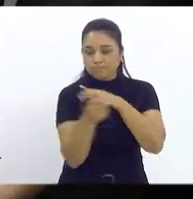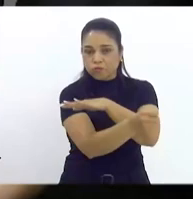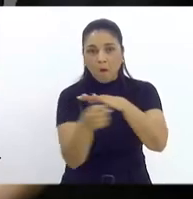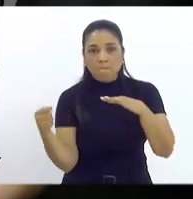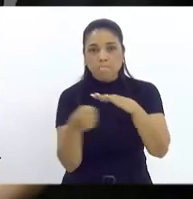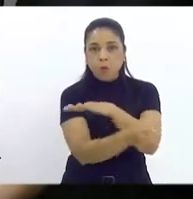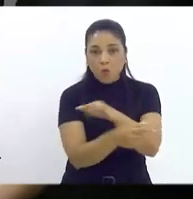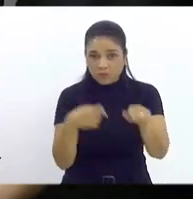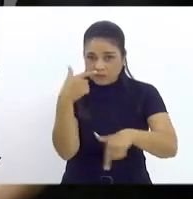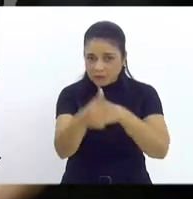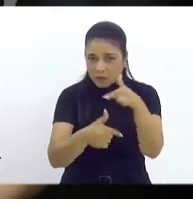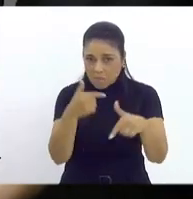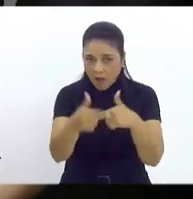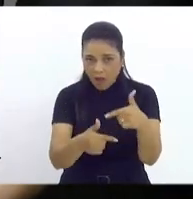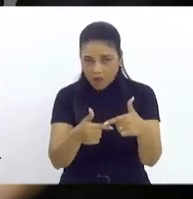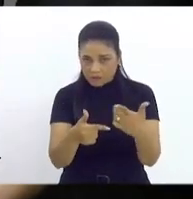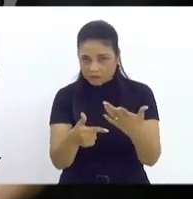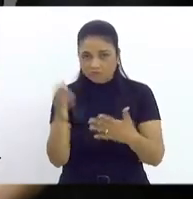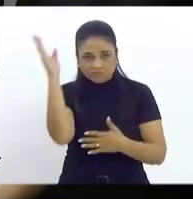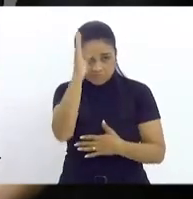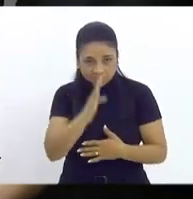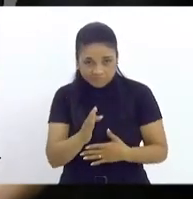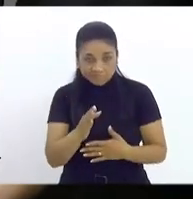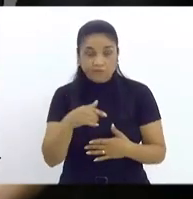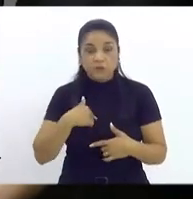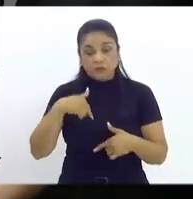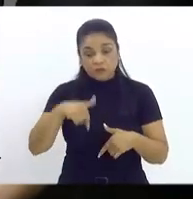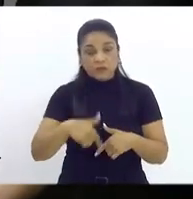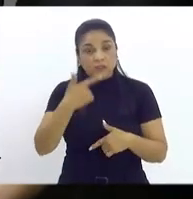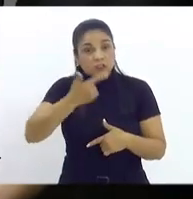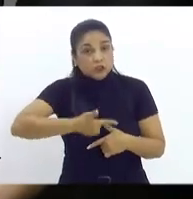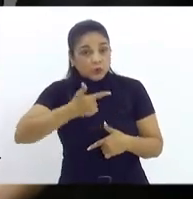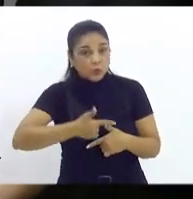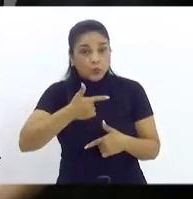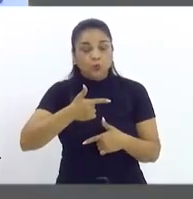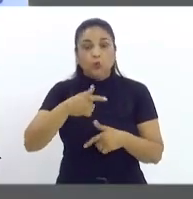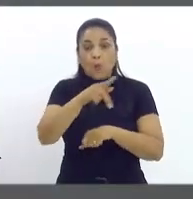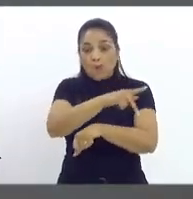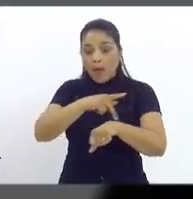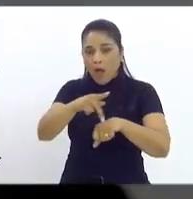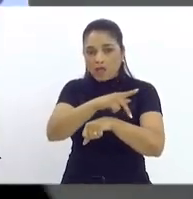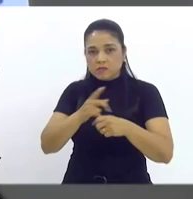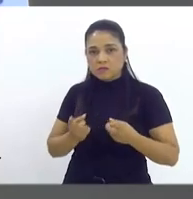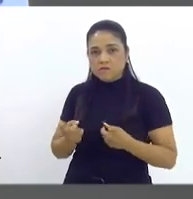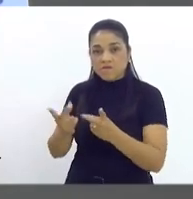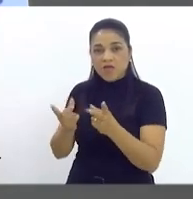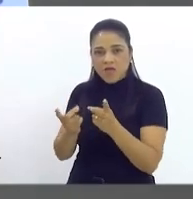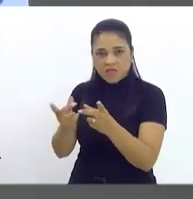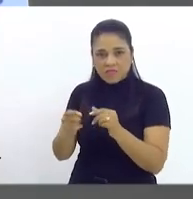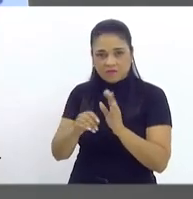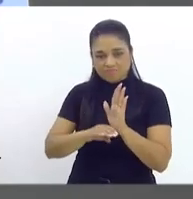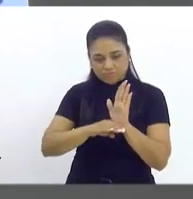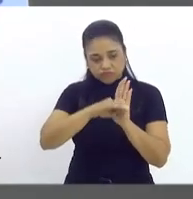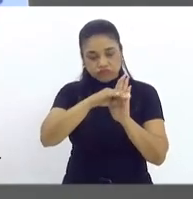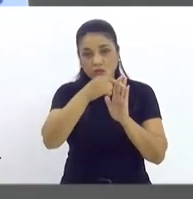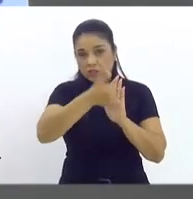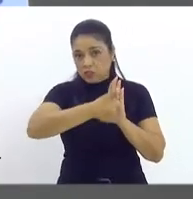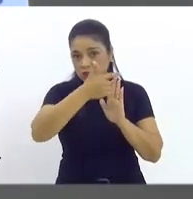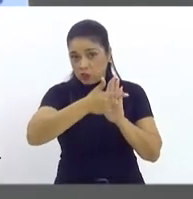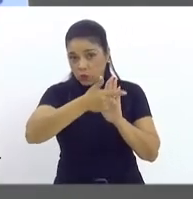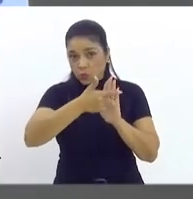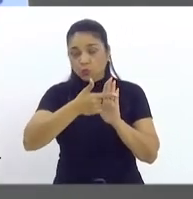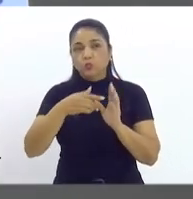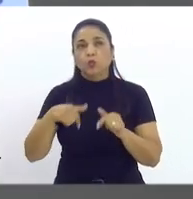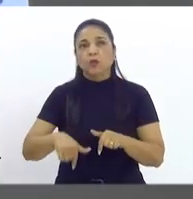operação. E nós somos o segundo país em número de vendas, né? Principalmente seguindo por São Paulo,